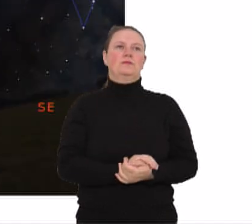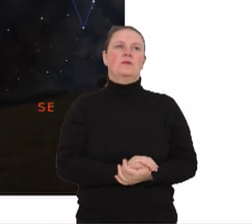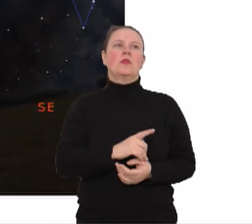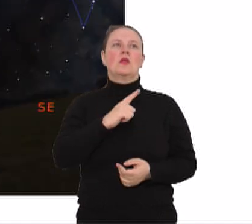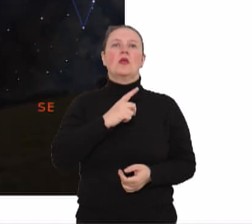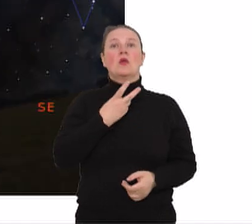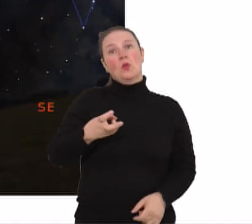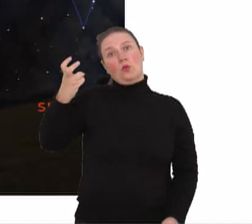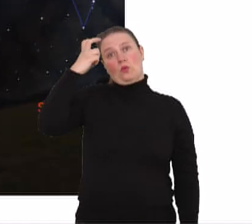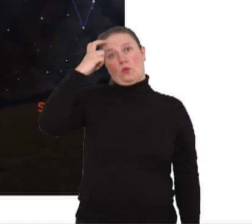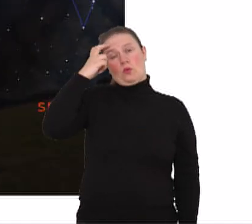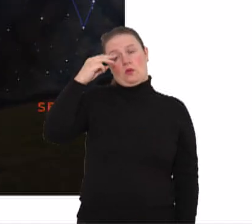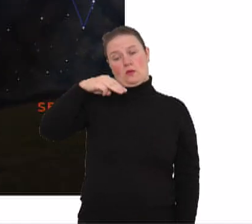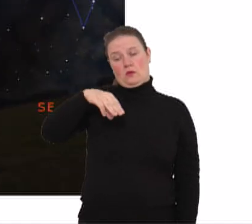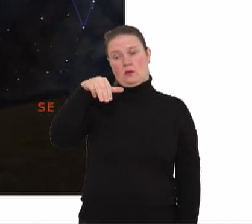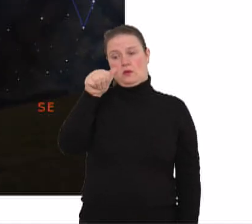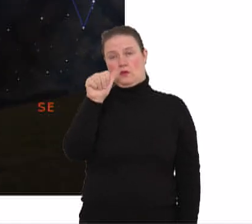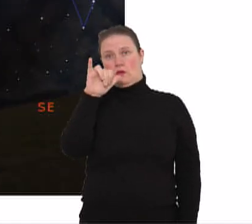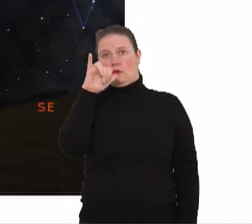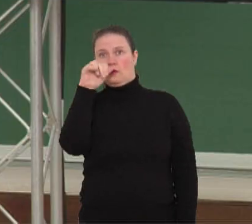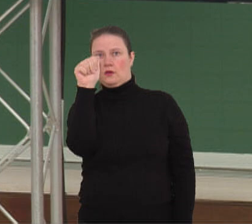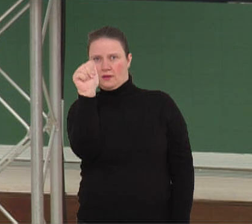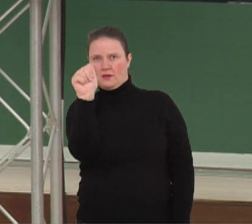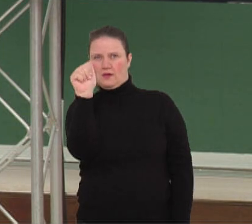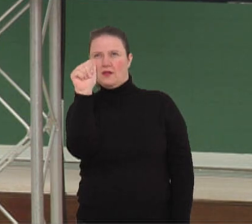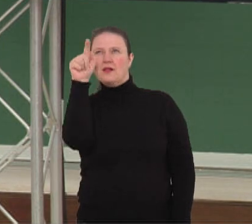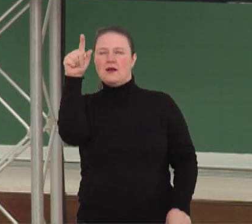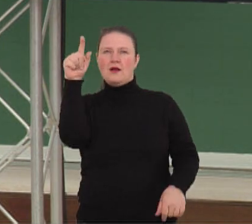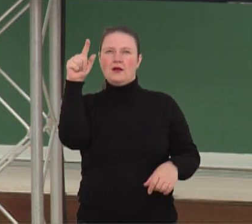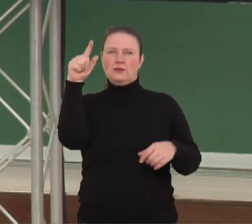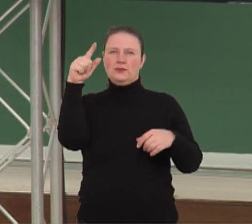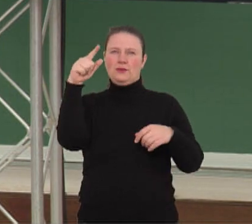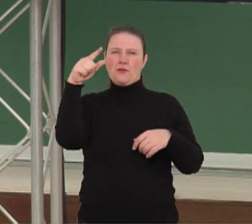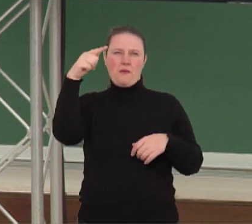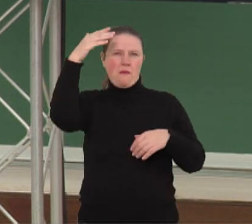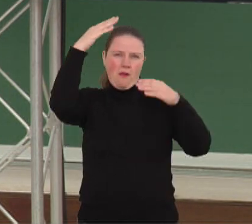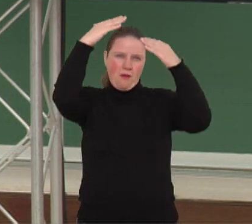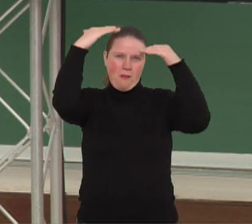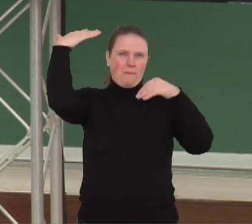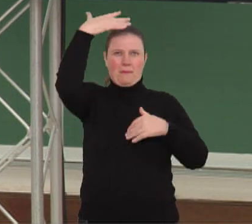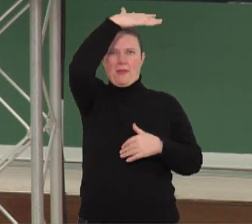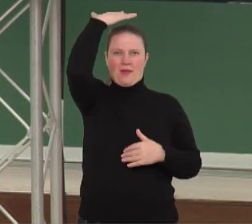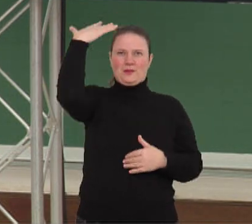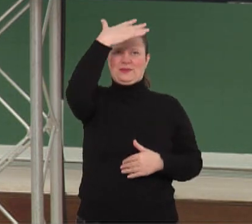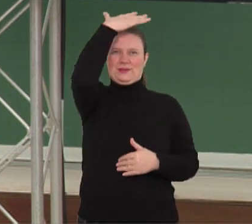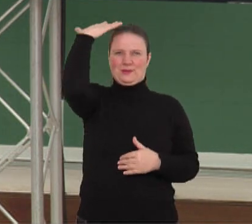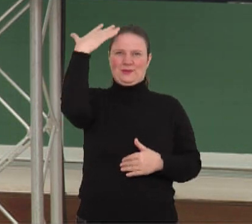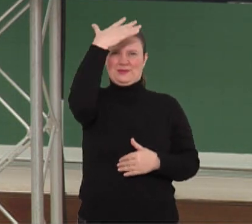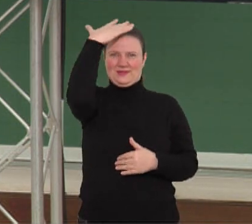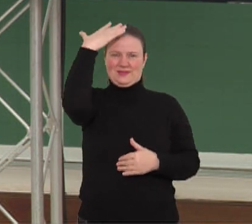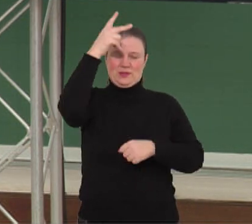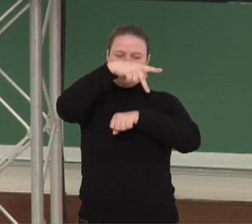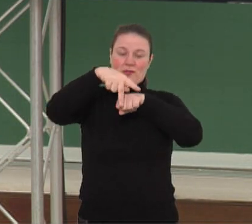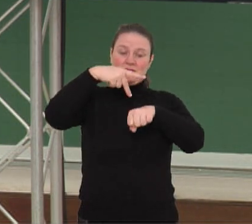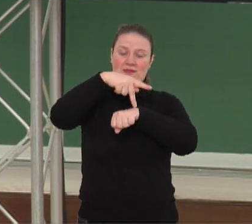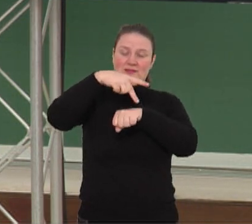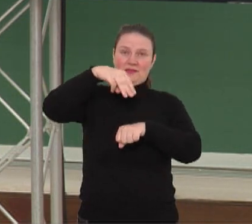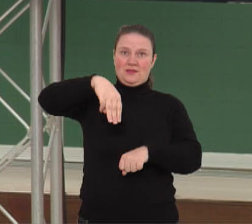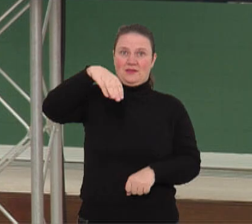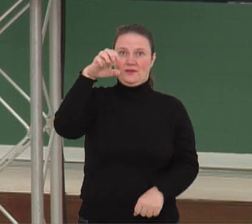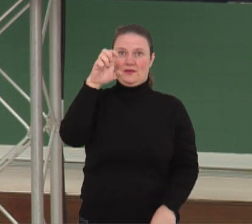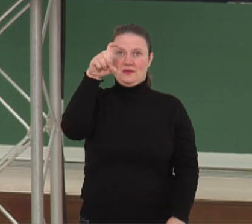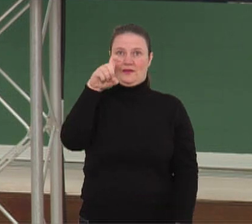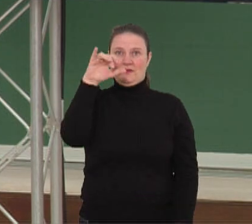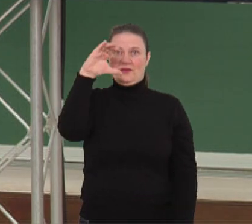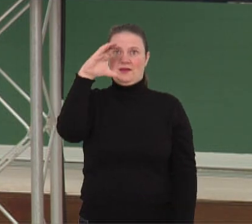maia. Sim, os maias, lá no México, né? E a cultura maia, olhando para o mesmo conjunto de estrelas, aqui eu peguei uma